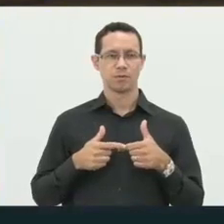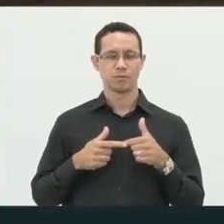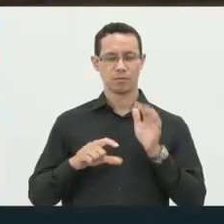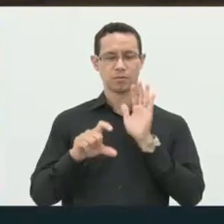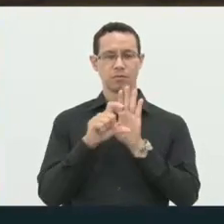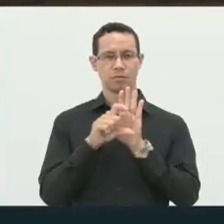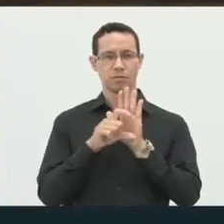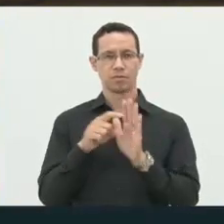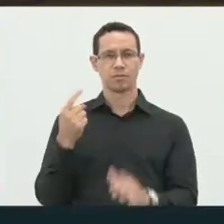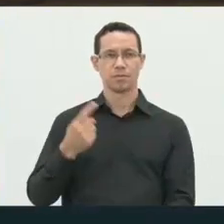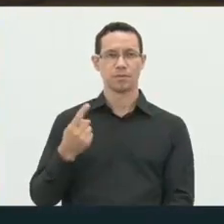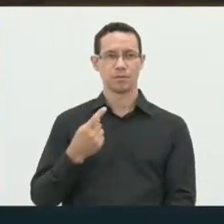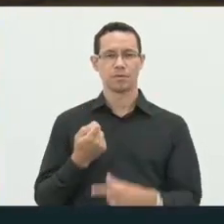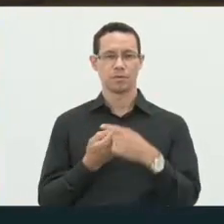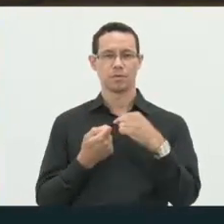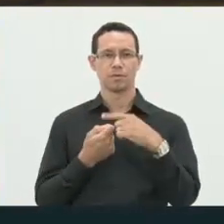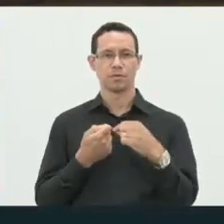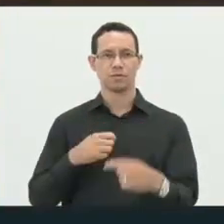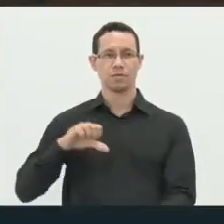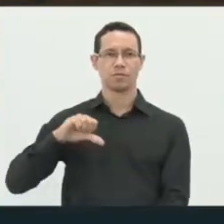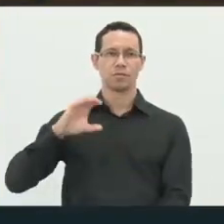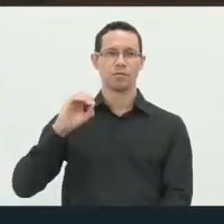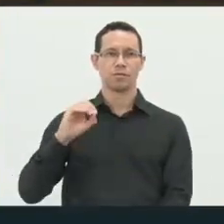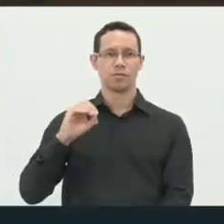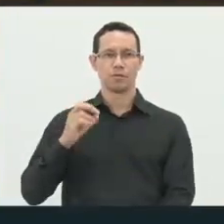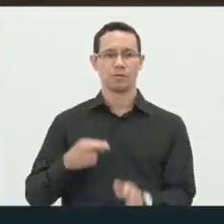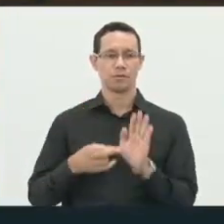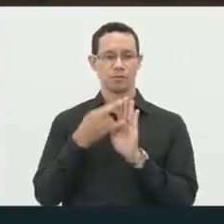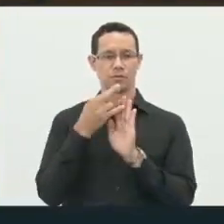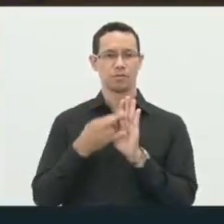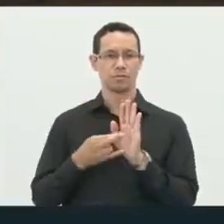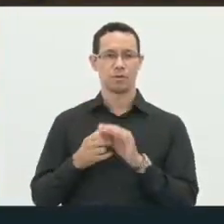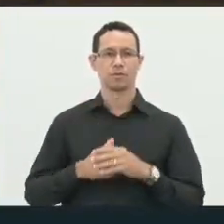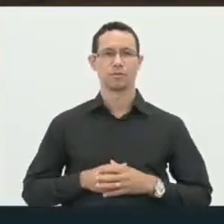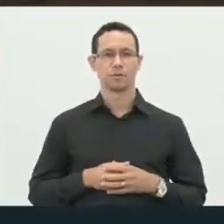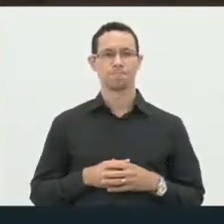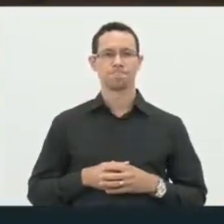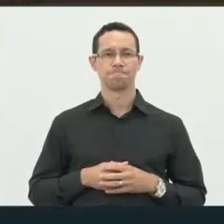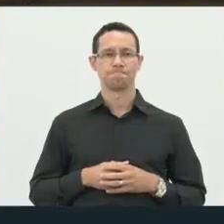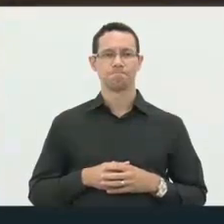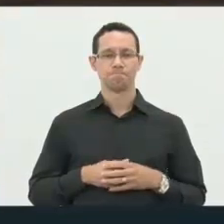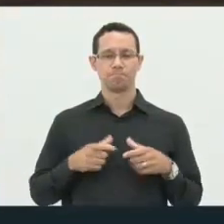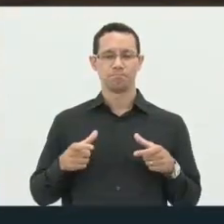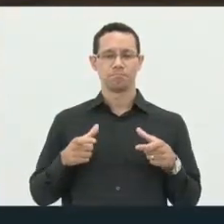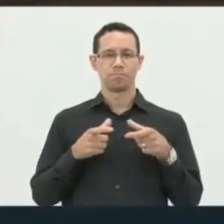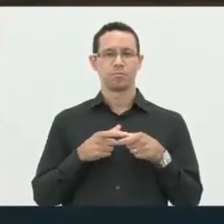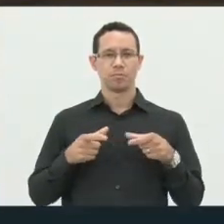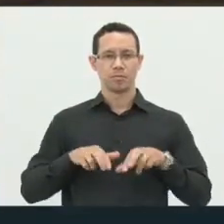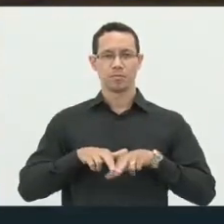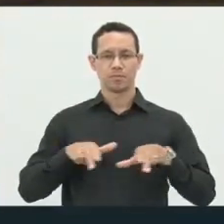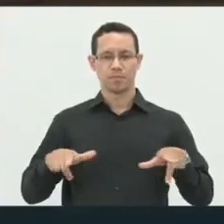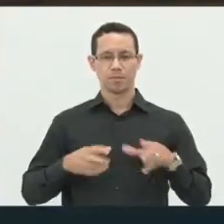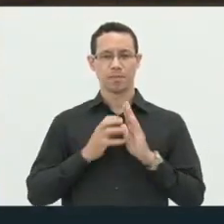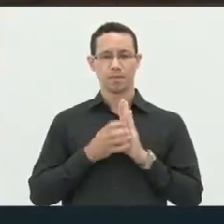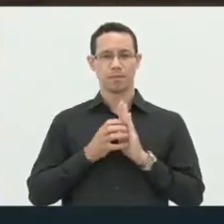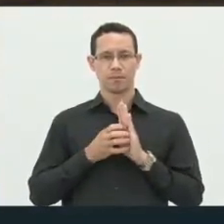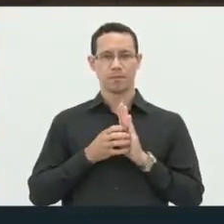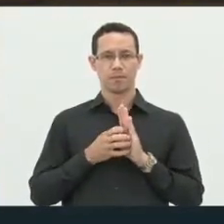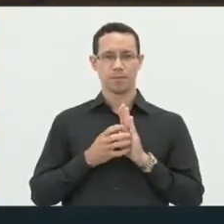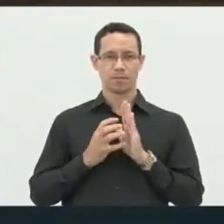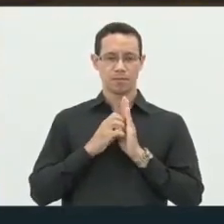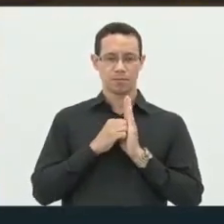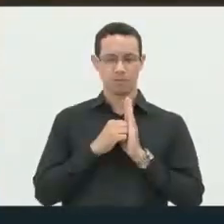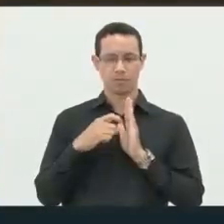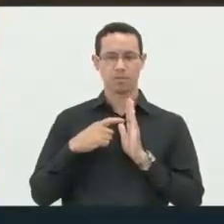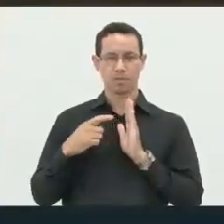primeiro do artigo 90 do Regimento Interno diante da proporcionalidade e